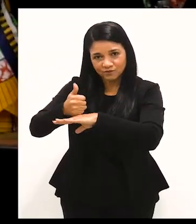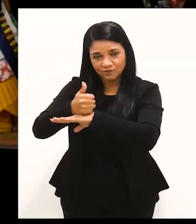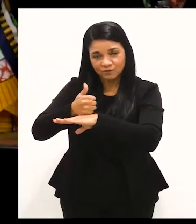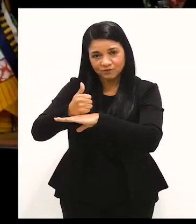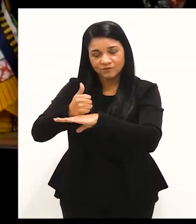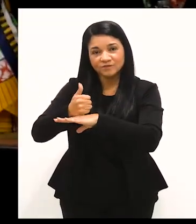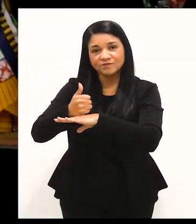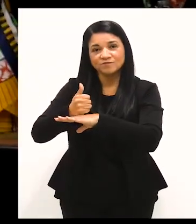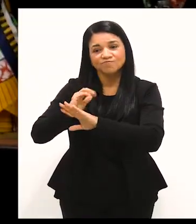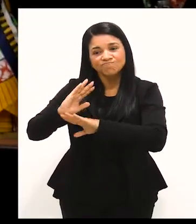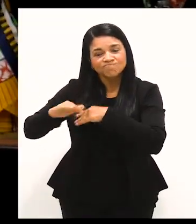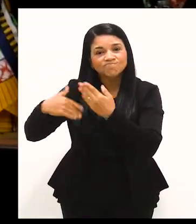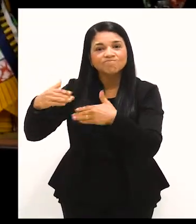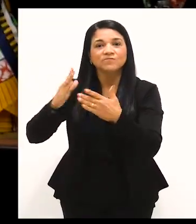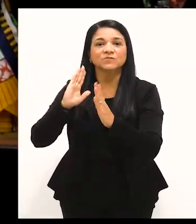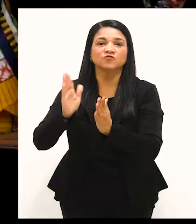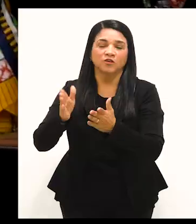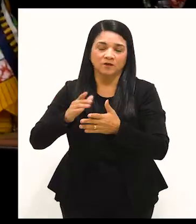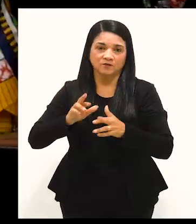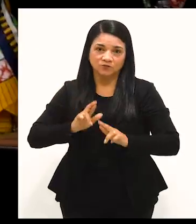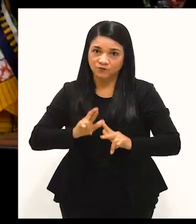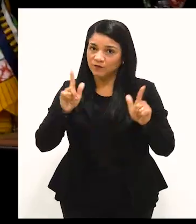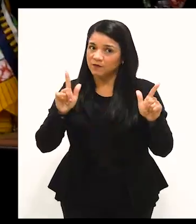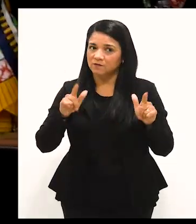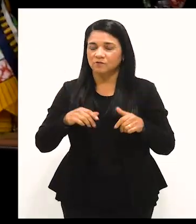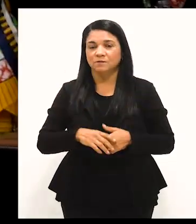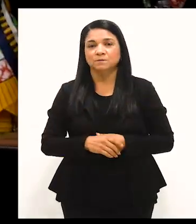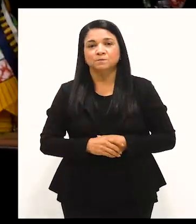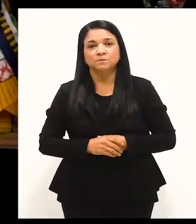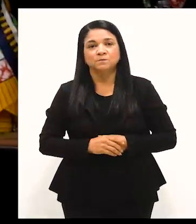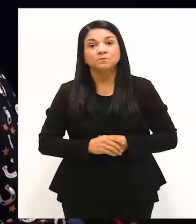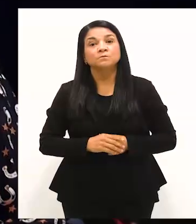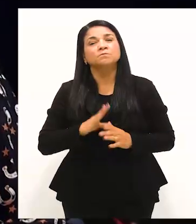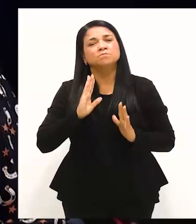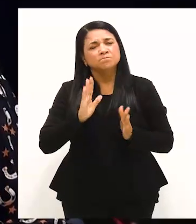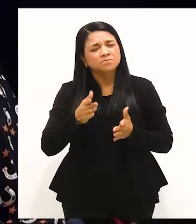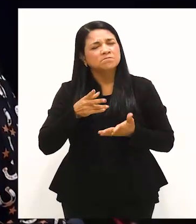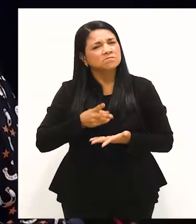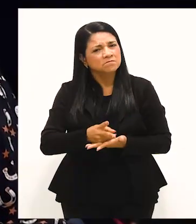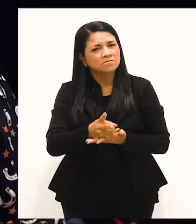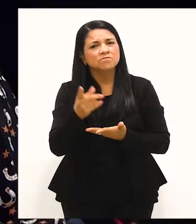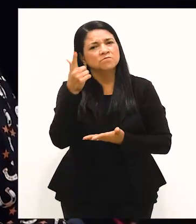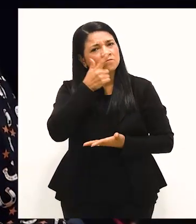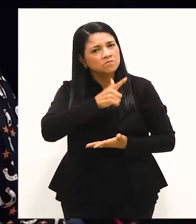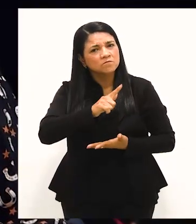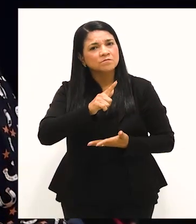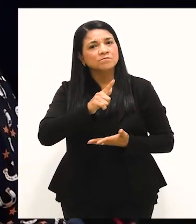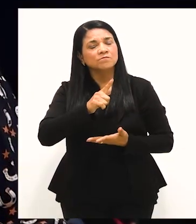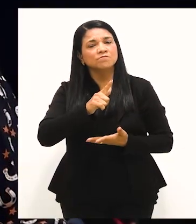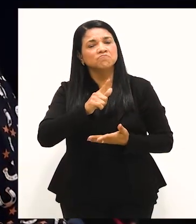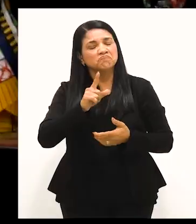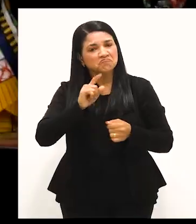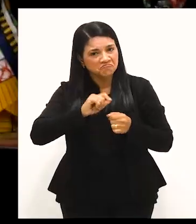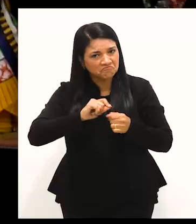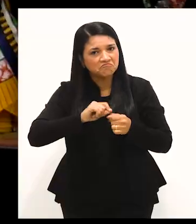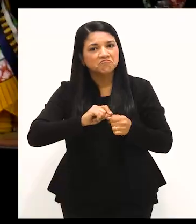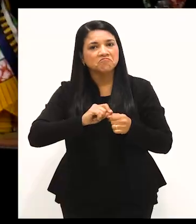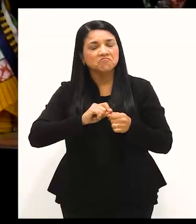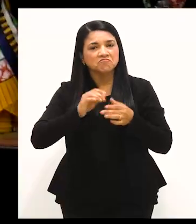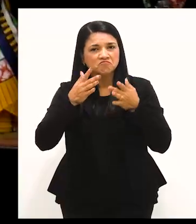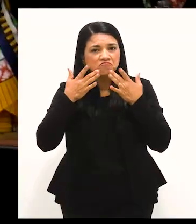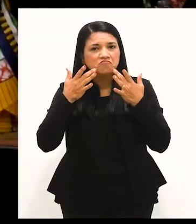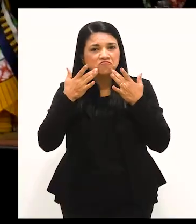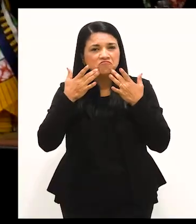com outro tipo de, um outro porte, né? Mas a gente sempre conseguiu realizar,